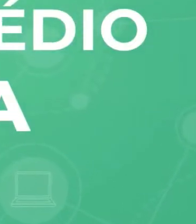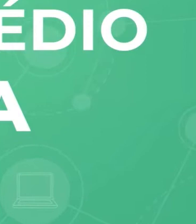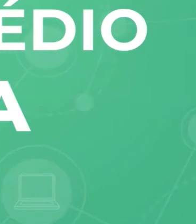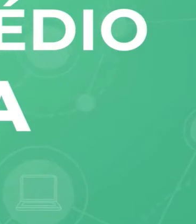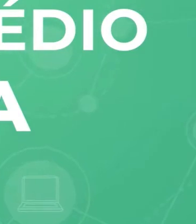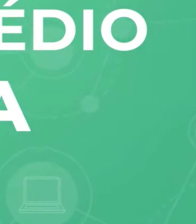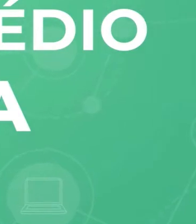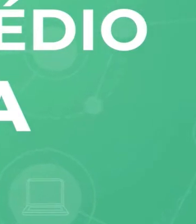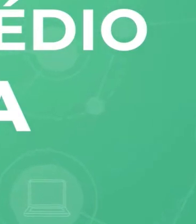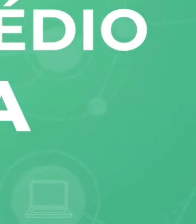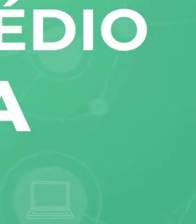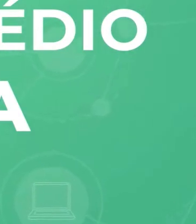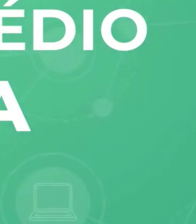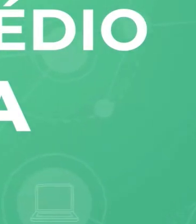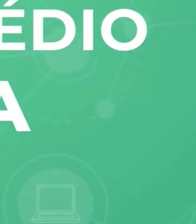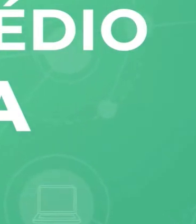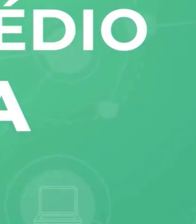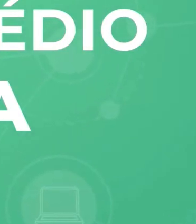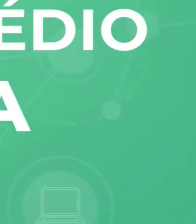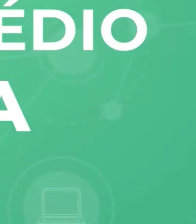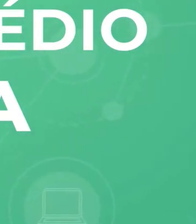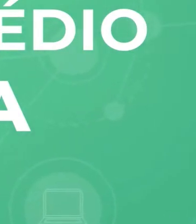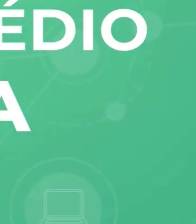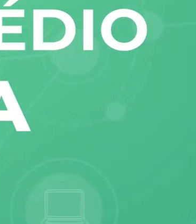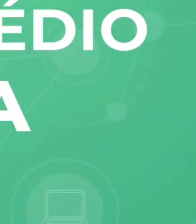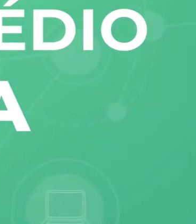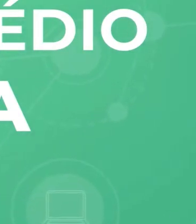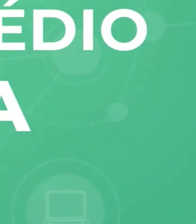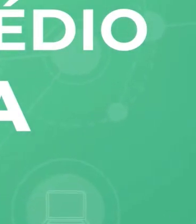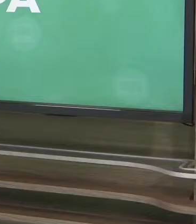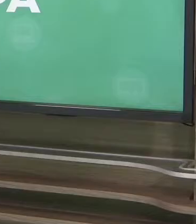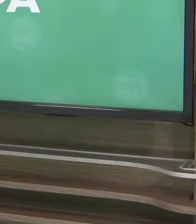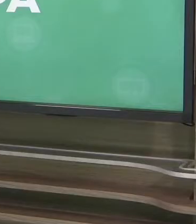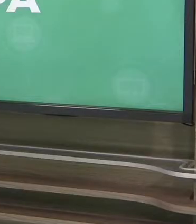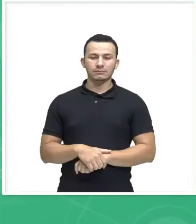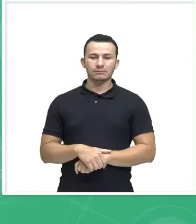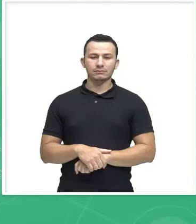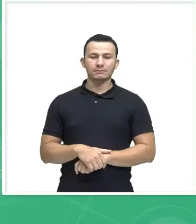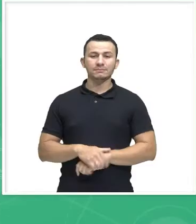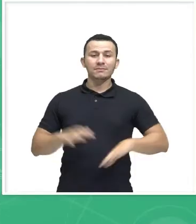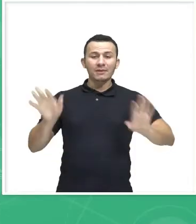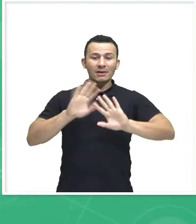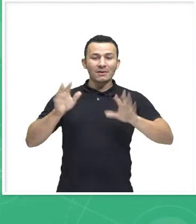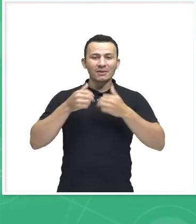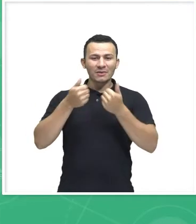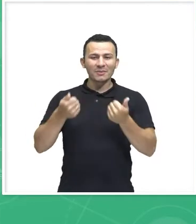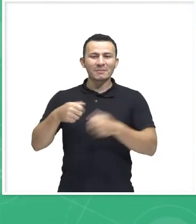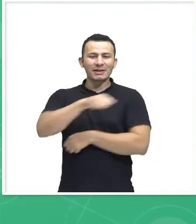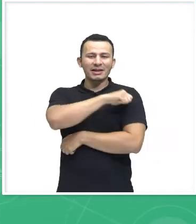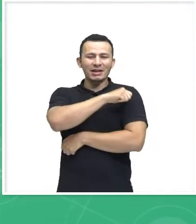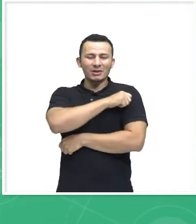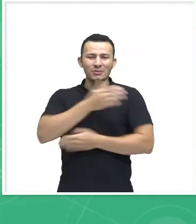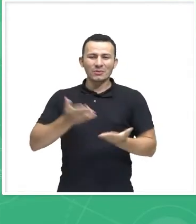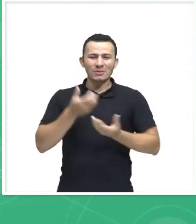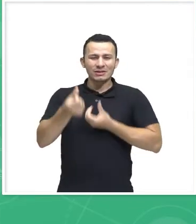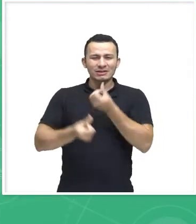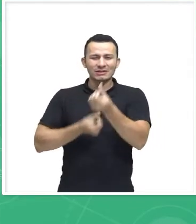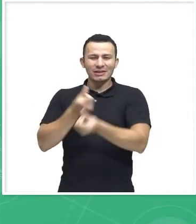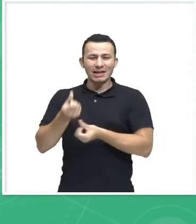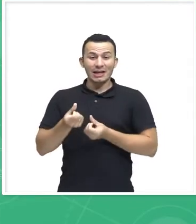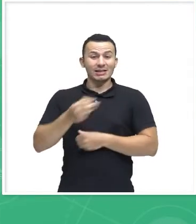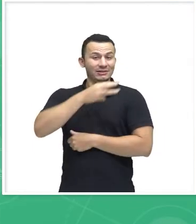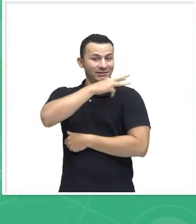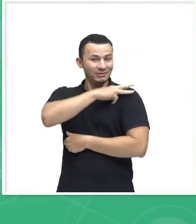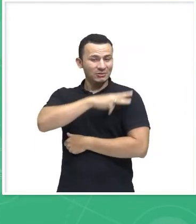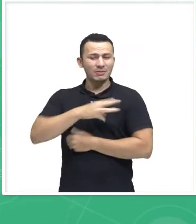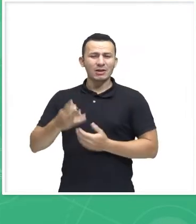aí o Olá alunos da Eja ensino médio nós temos